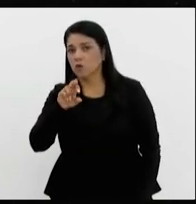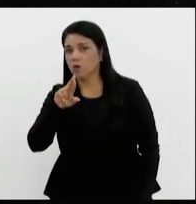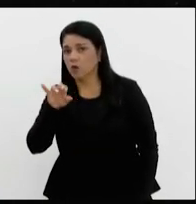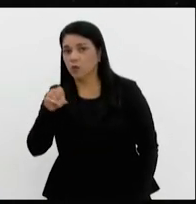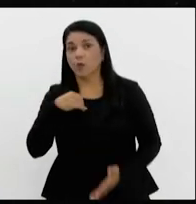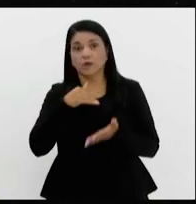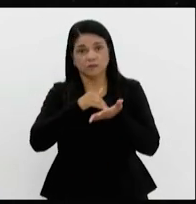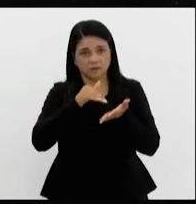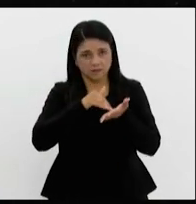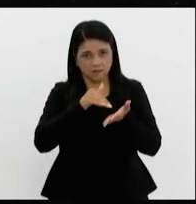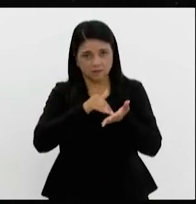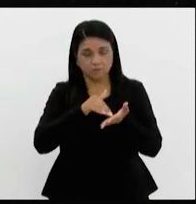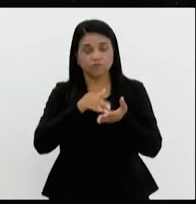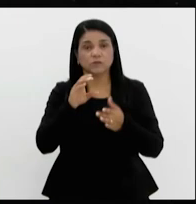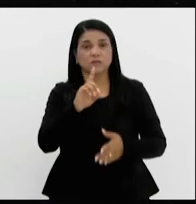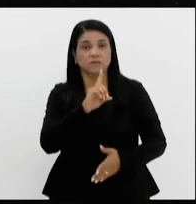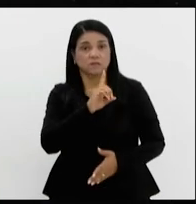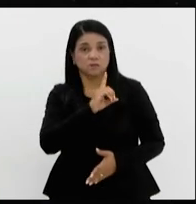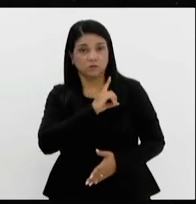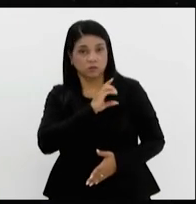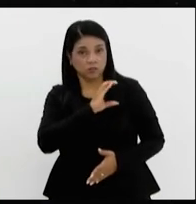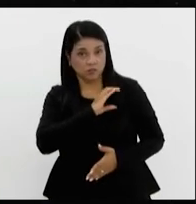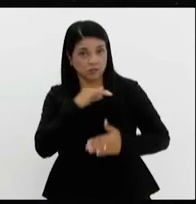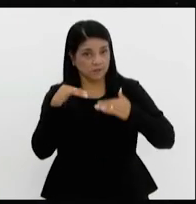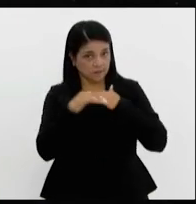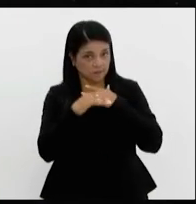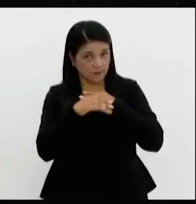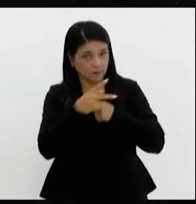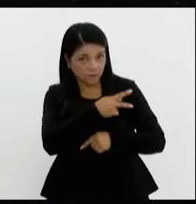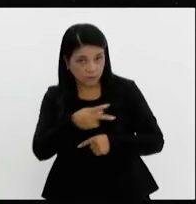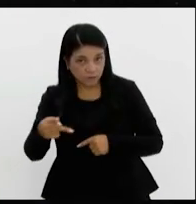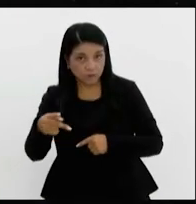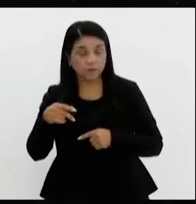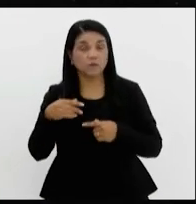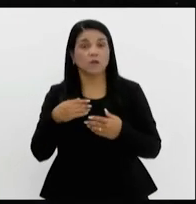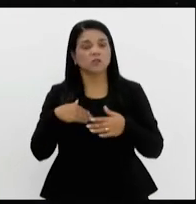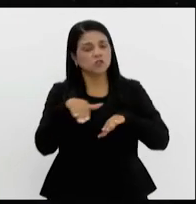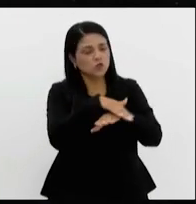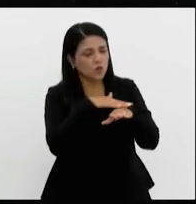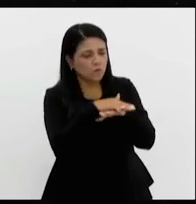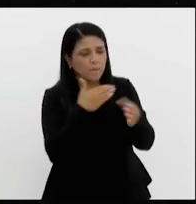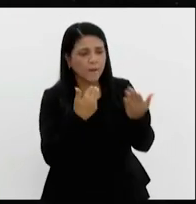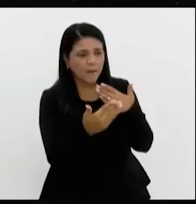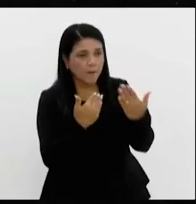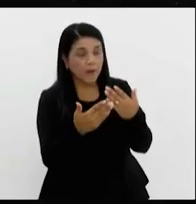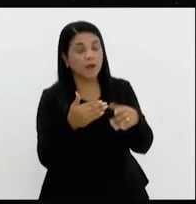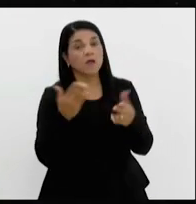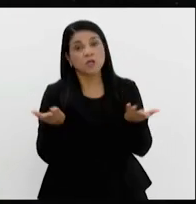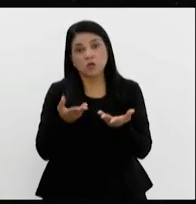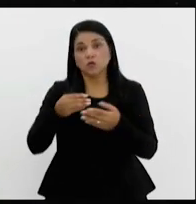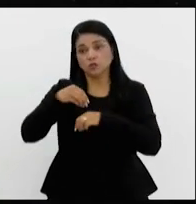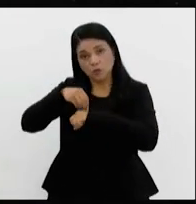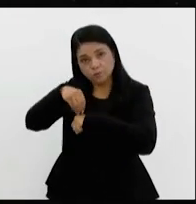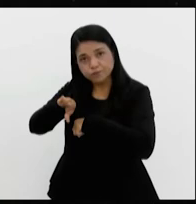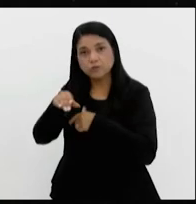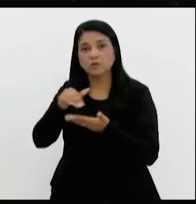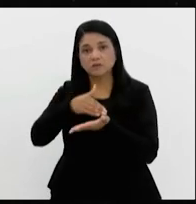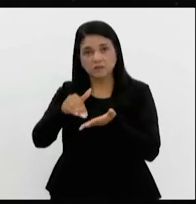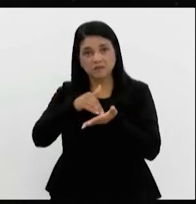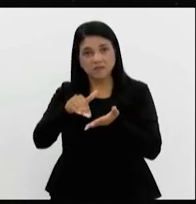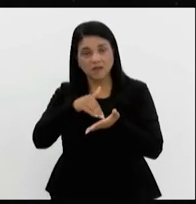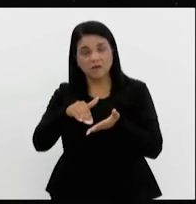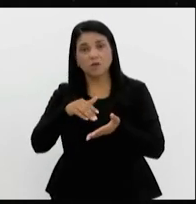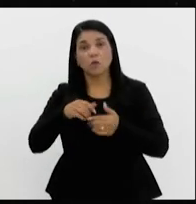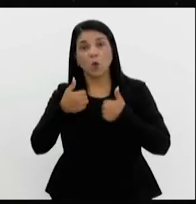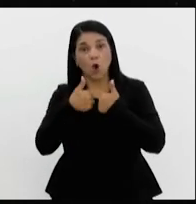esteve na cidade do Duque de Caxias, e eu levei para ele, e passo hoje ao nosso secretário, uma linha de ônibus que é